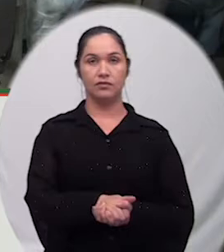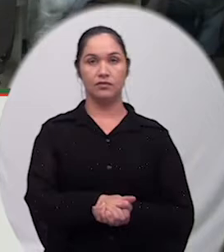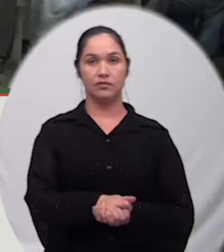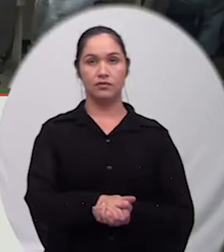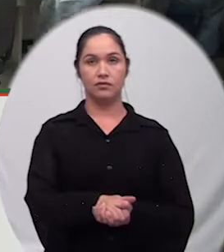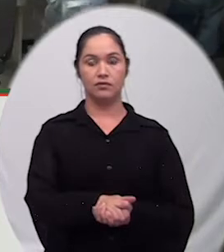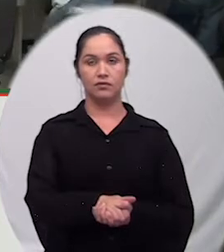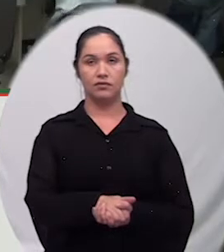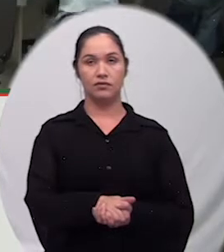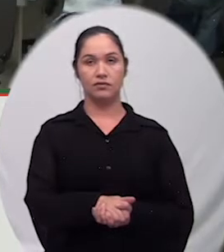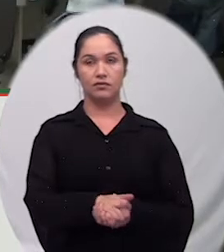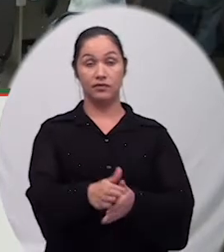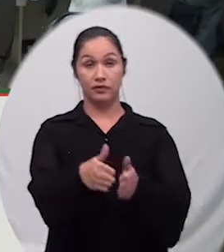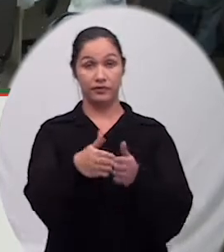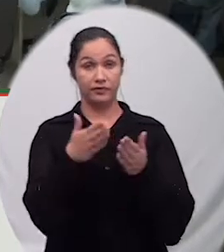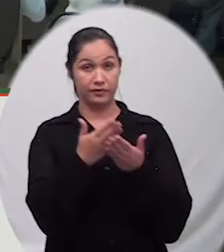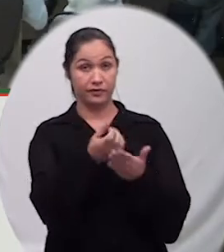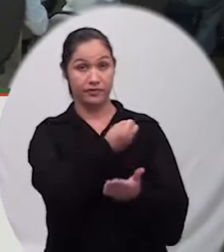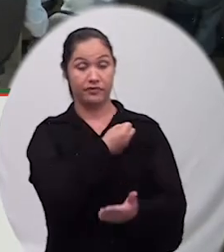Requerimento número